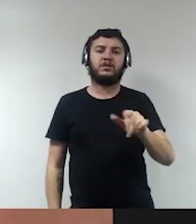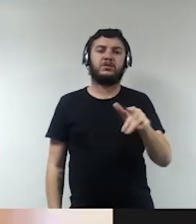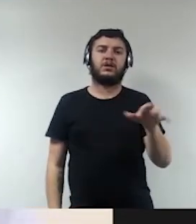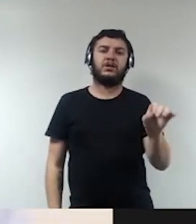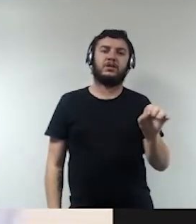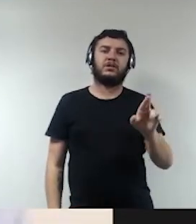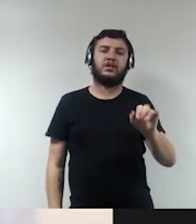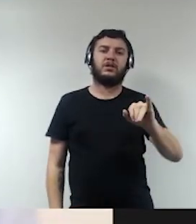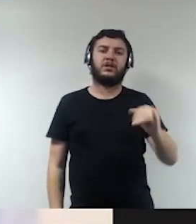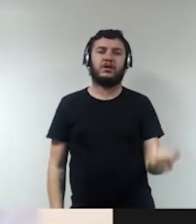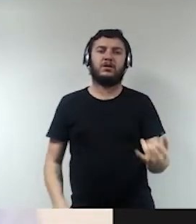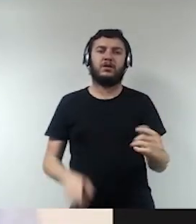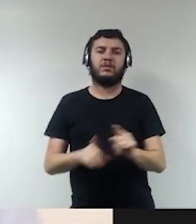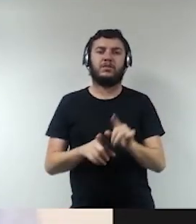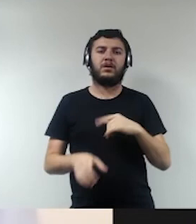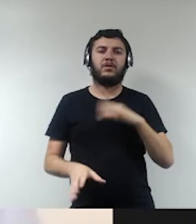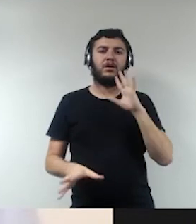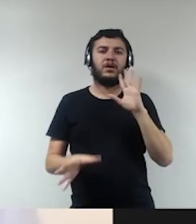pode funcionar para isso.